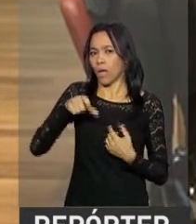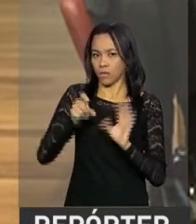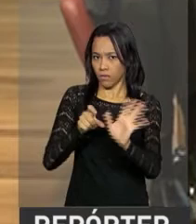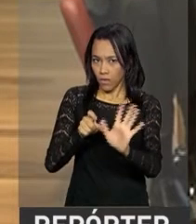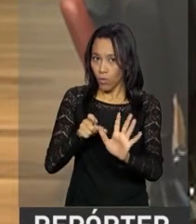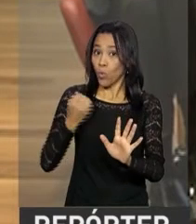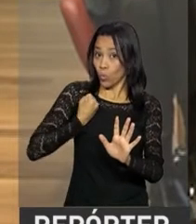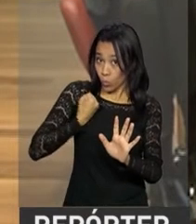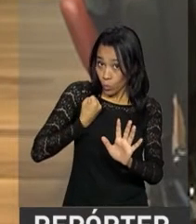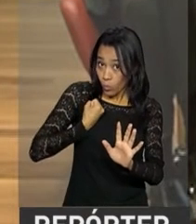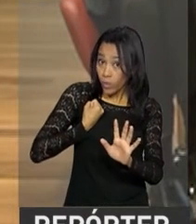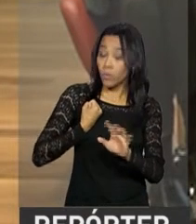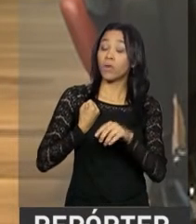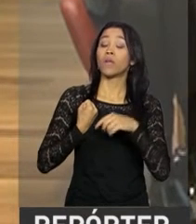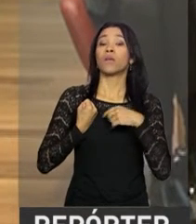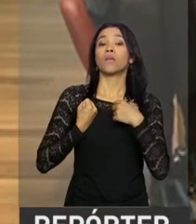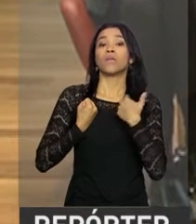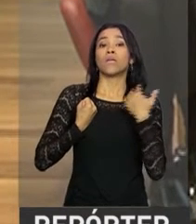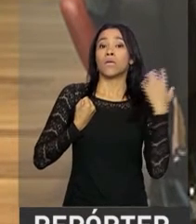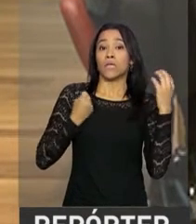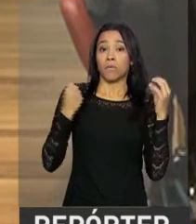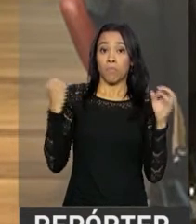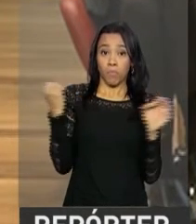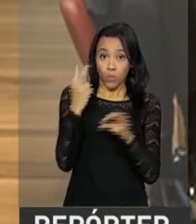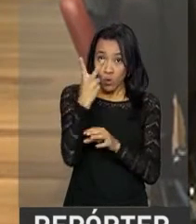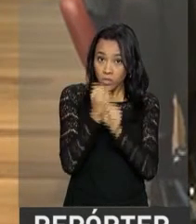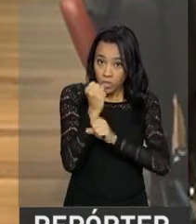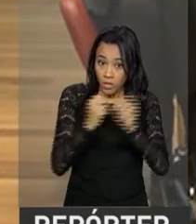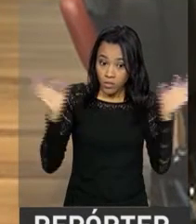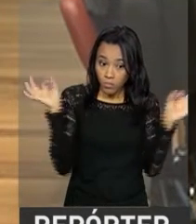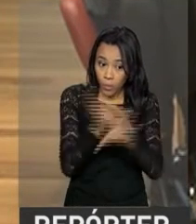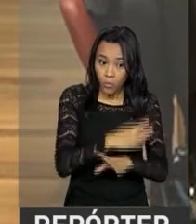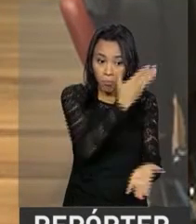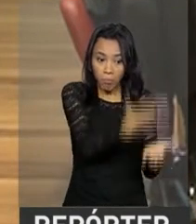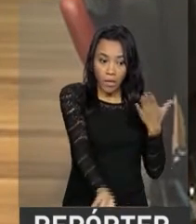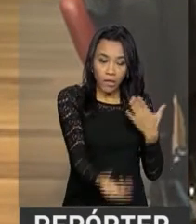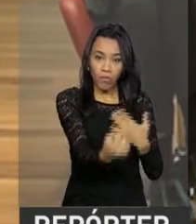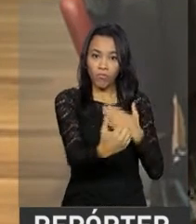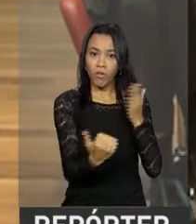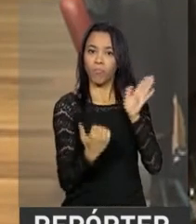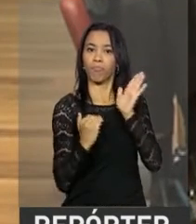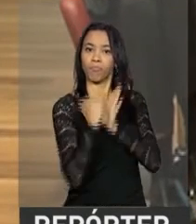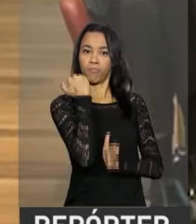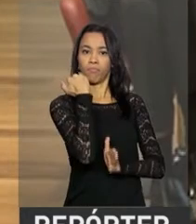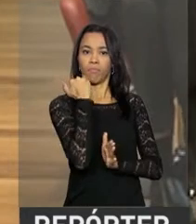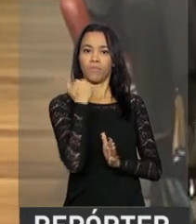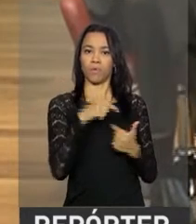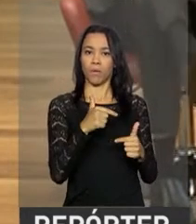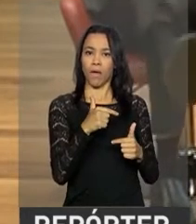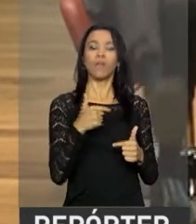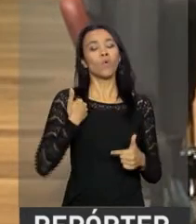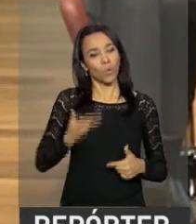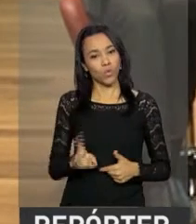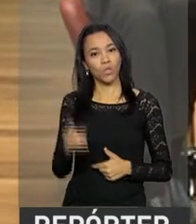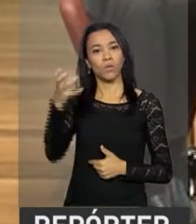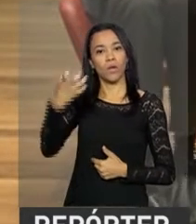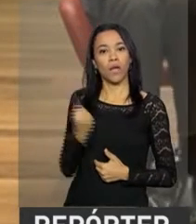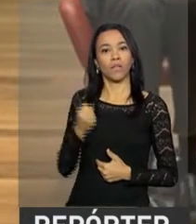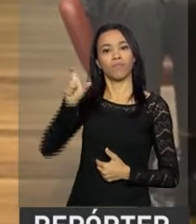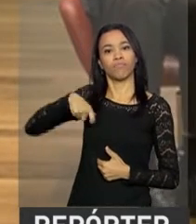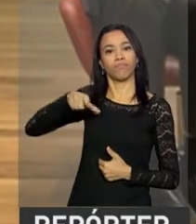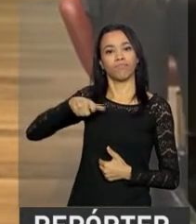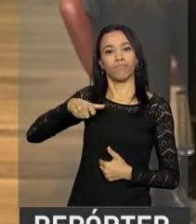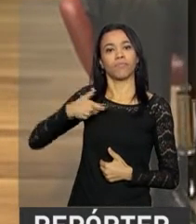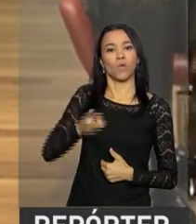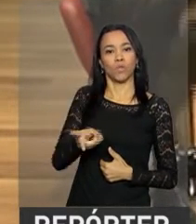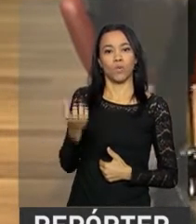número do cartão depois que ele terminar os dois anos o bolsa família se ele perder o emprego ele volta a receber o bolsa família automaticamente com isso